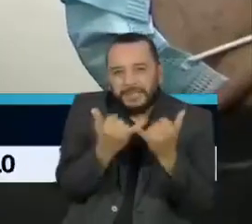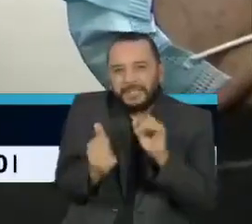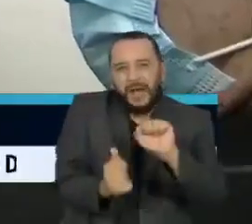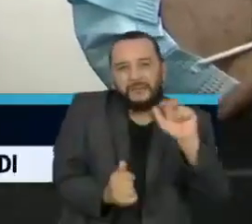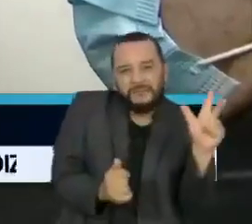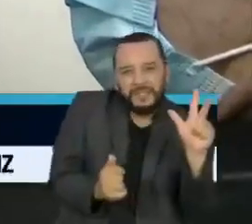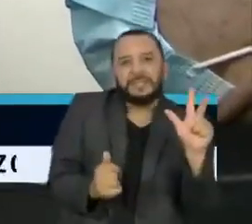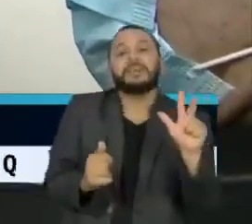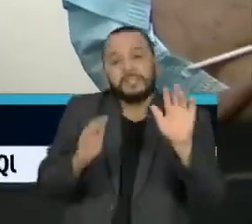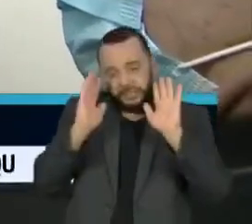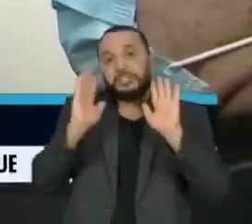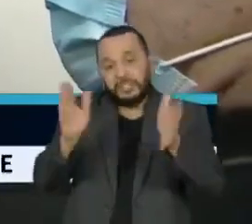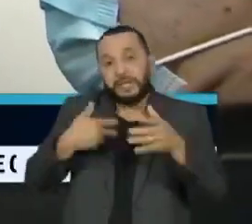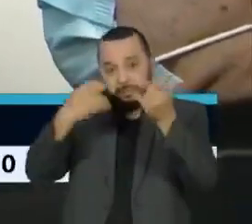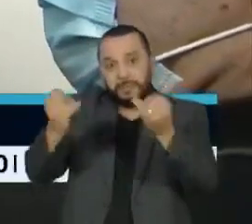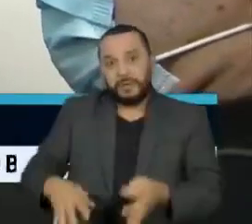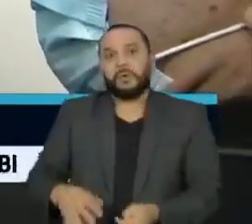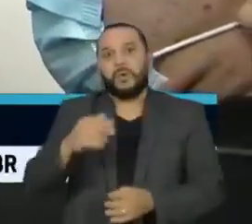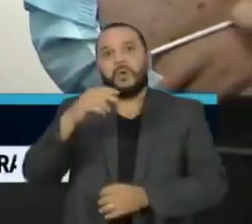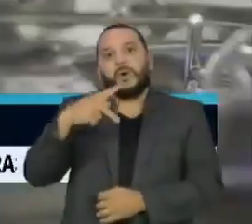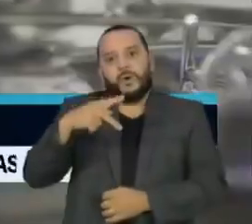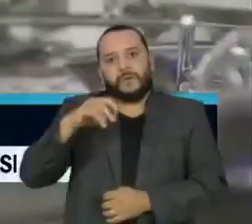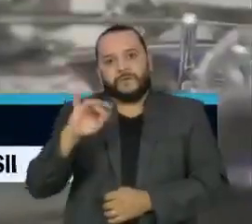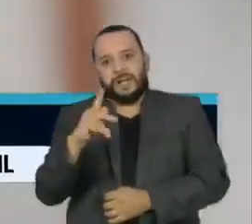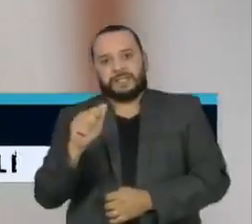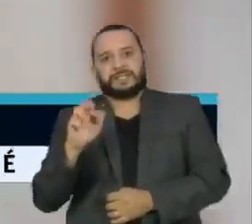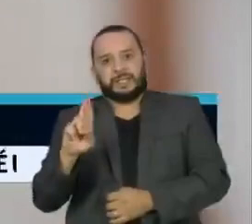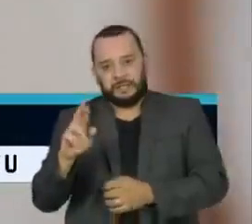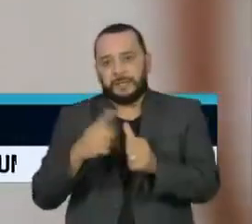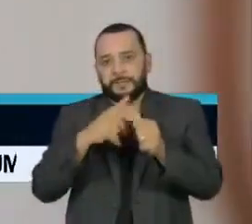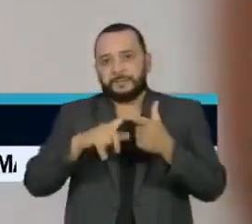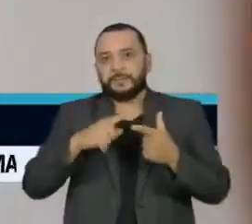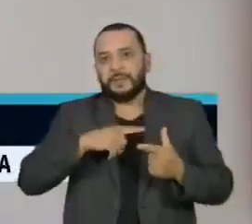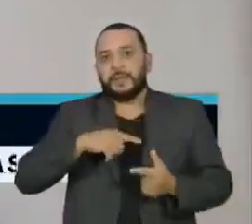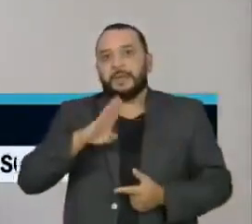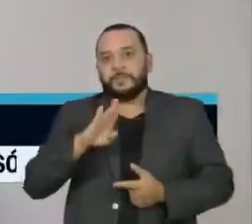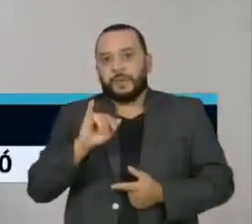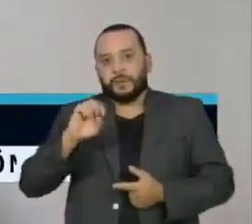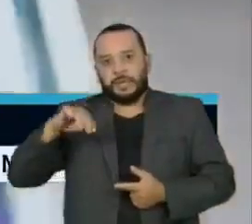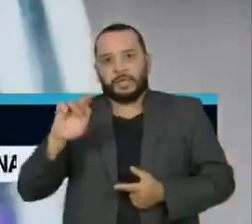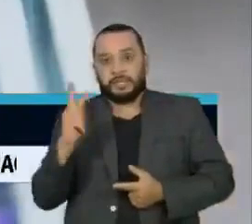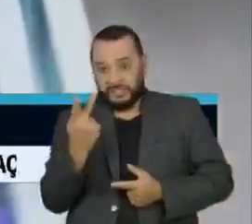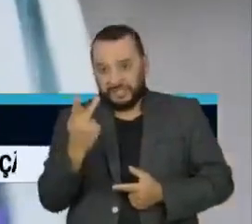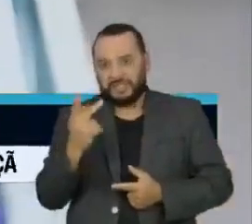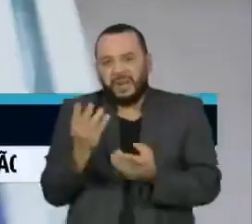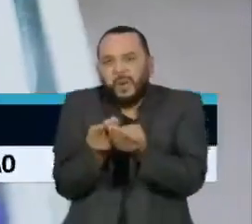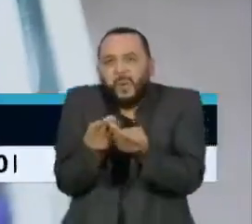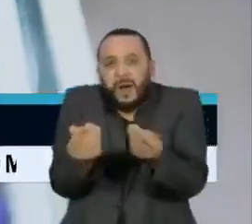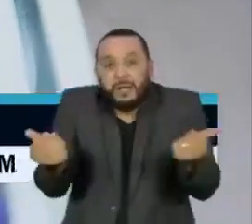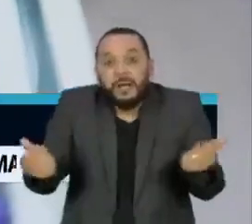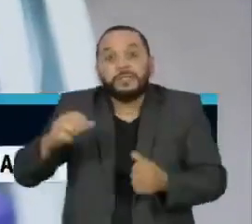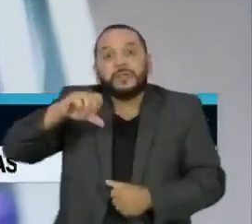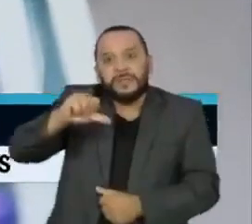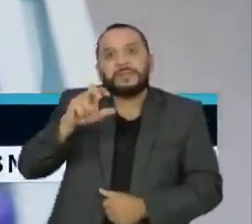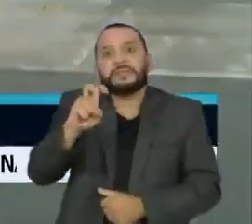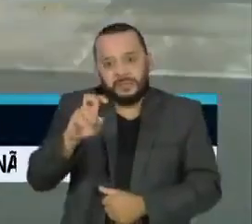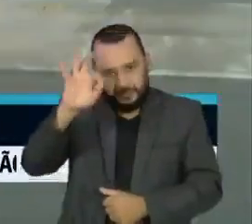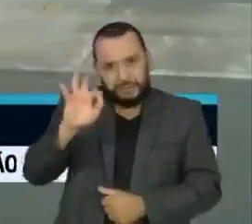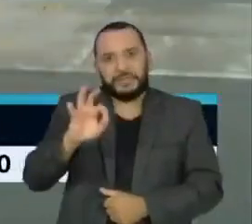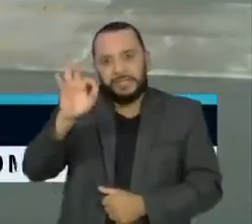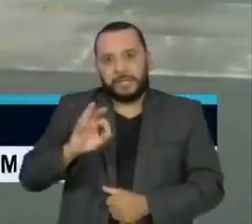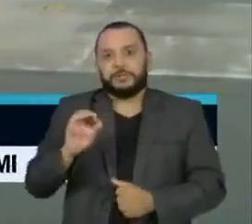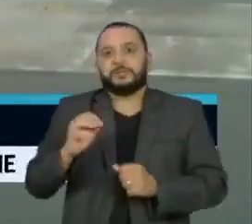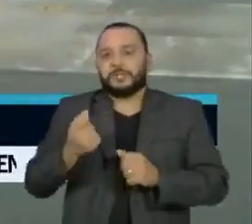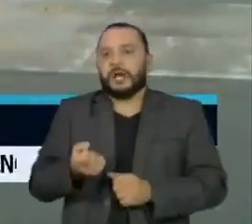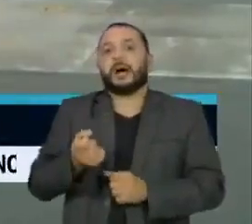da vacina desenvolvida pela Pfizer e a BioNTech. A eficácia, segundo a agência, chegou a 95%.